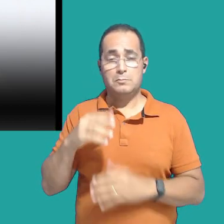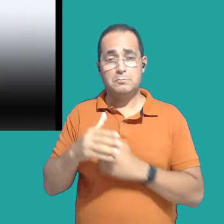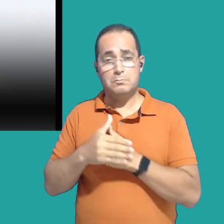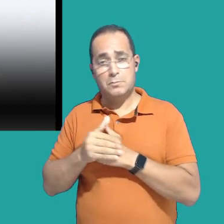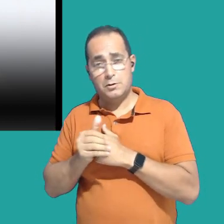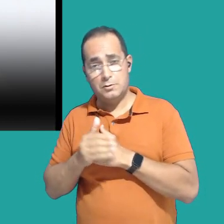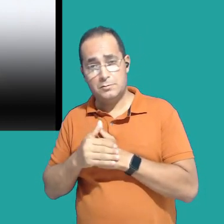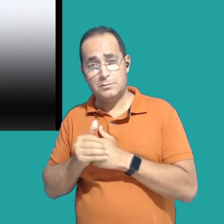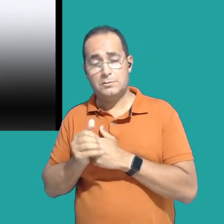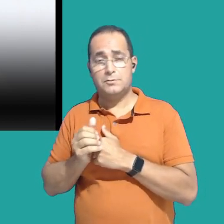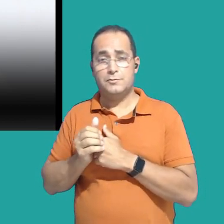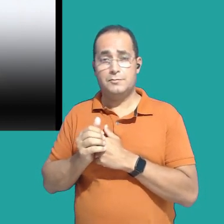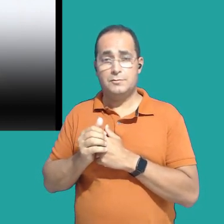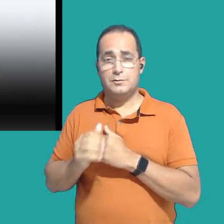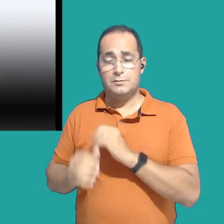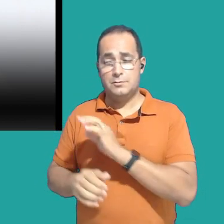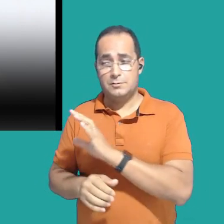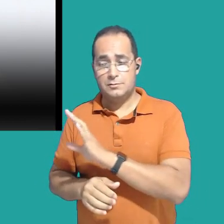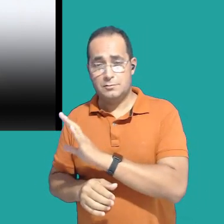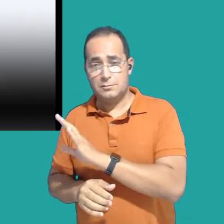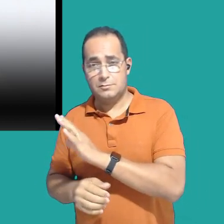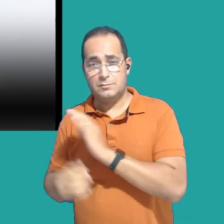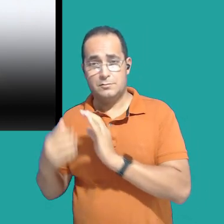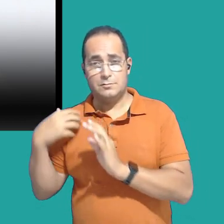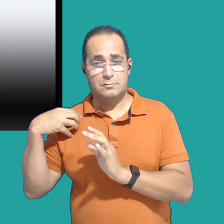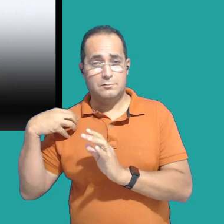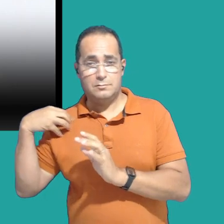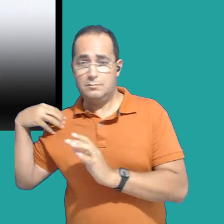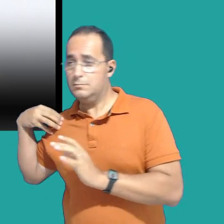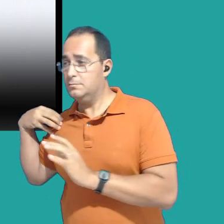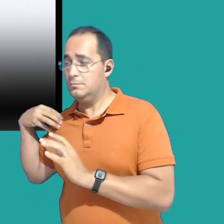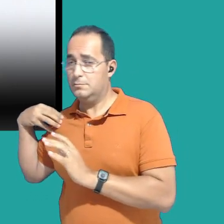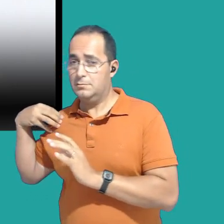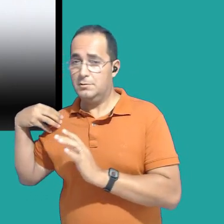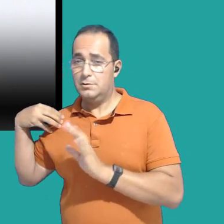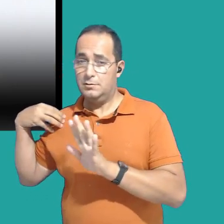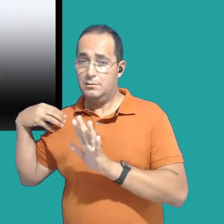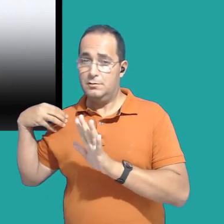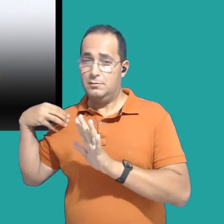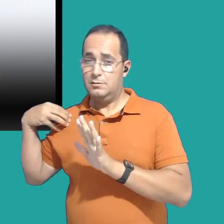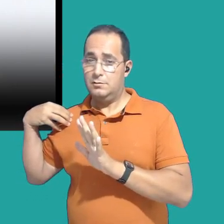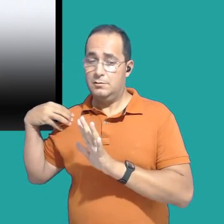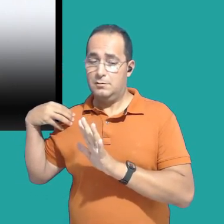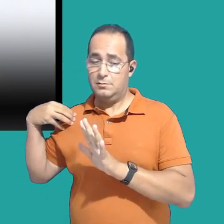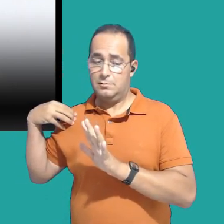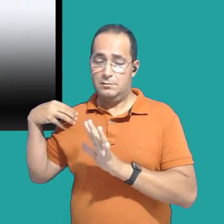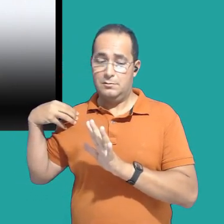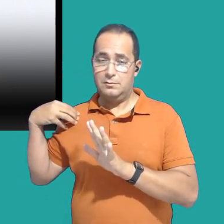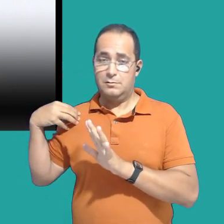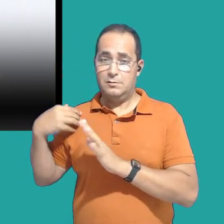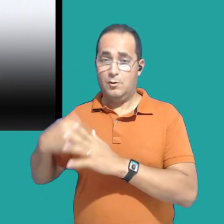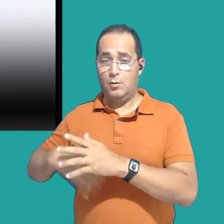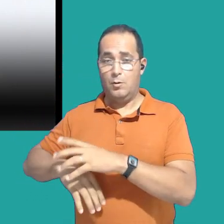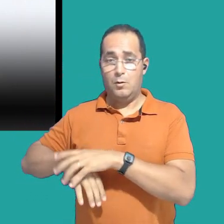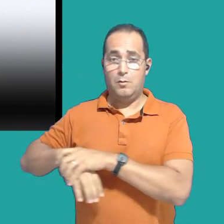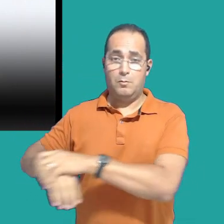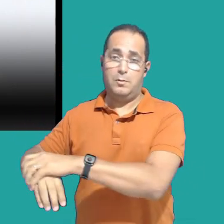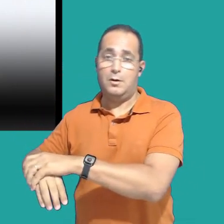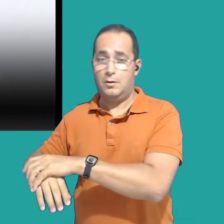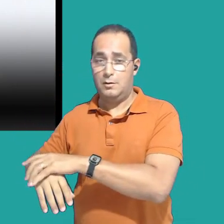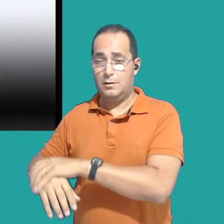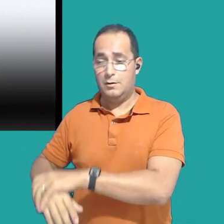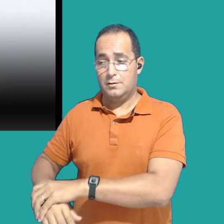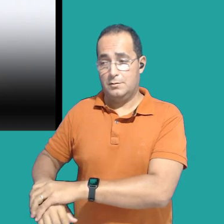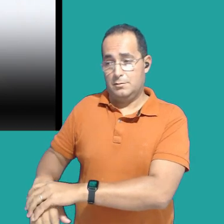pessoa afável, dócil, puxou no meu braço, eu naturalmente vou aqui tirando o